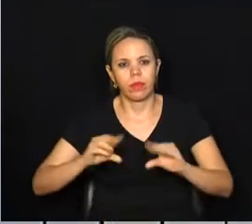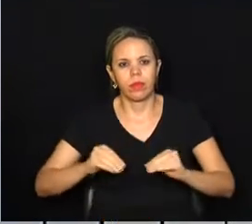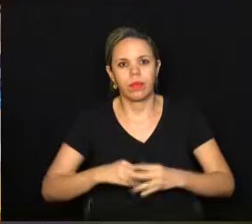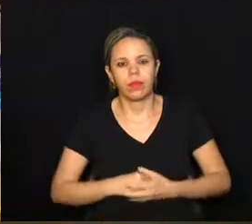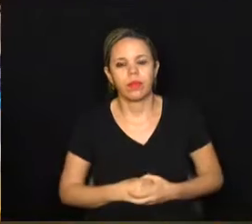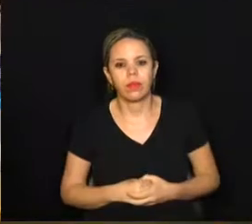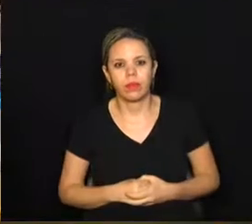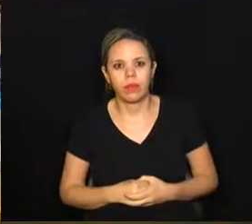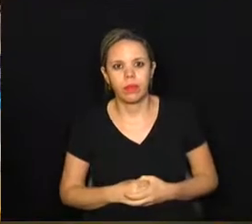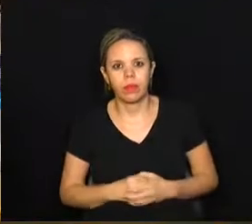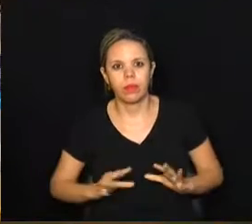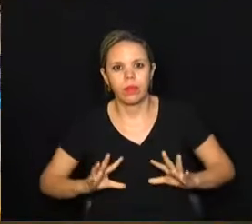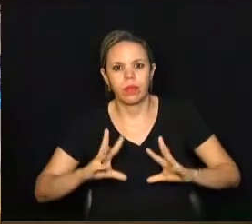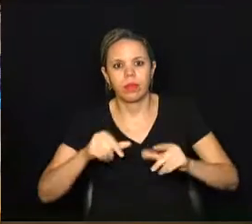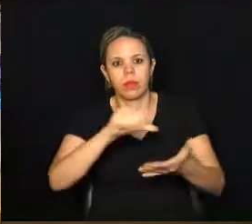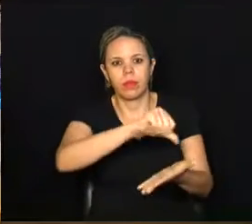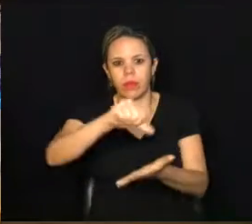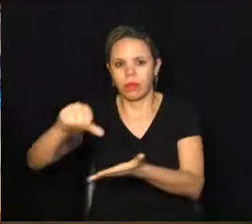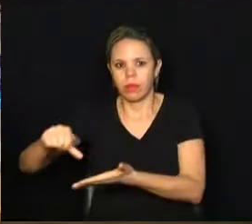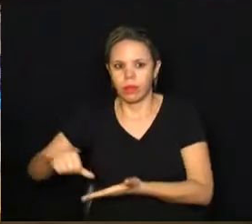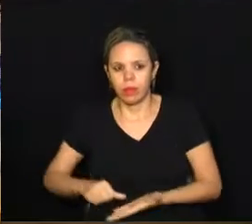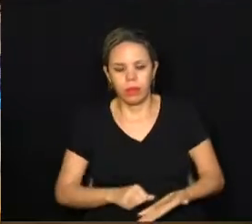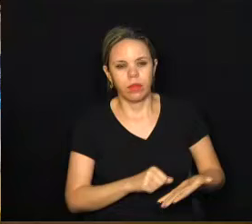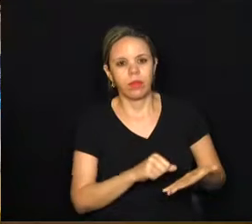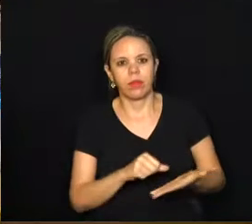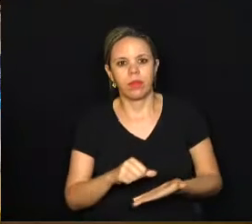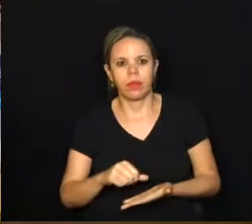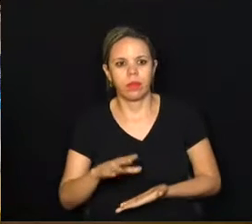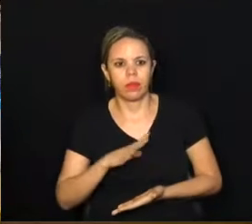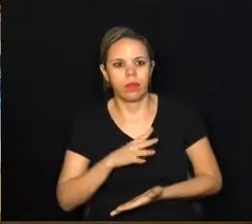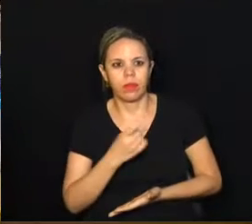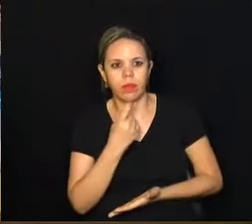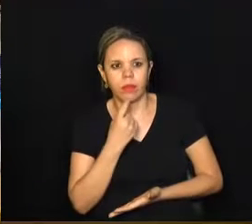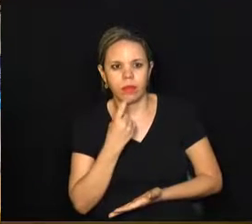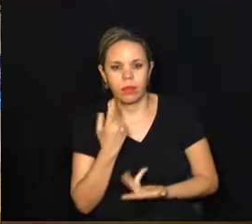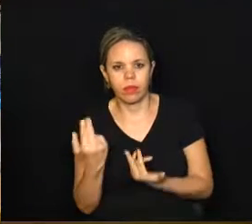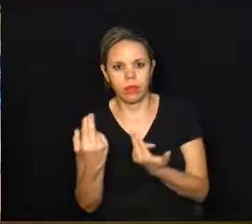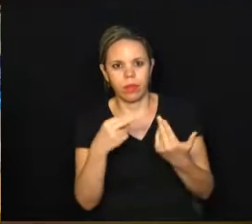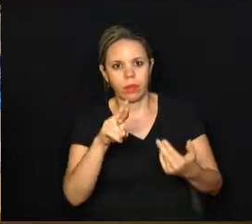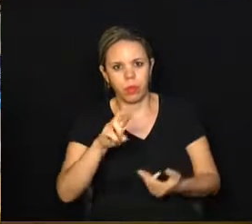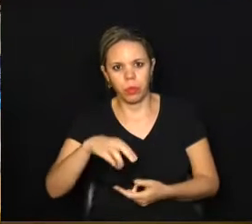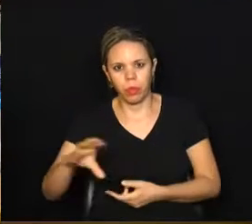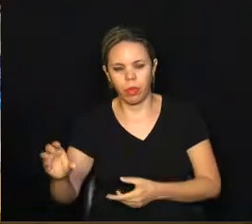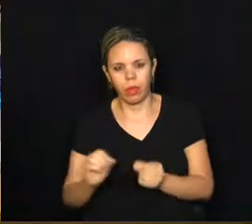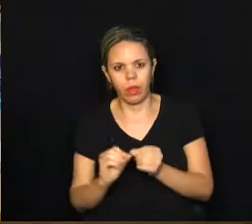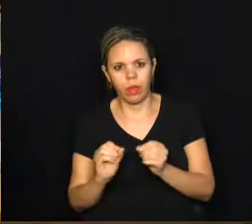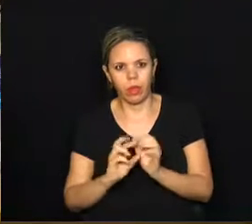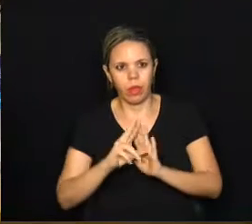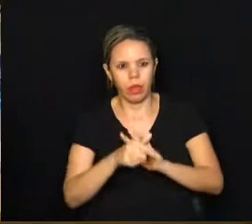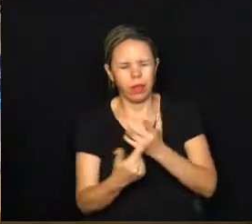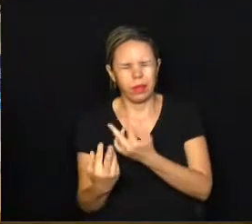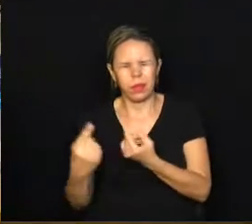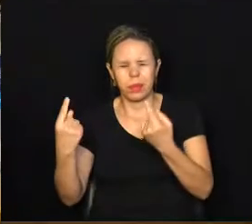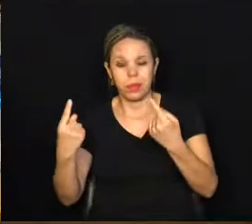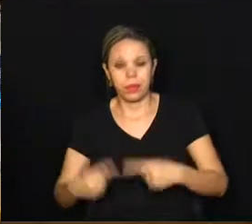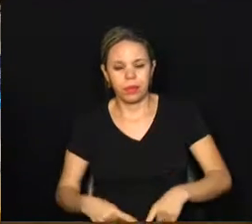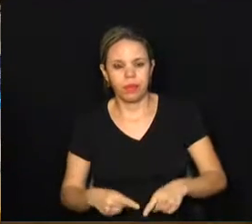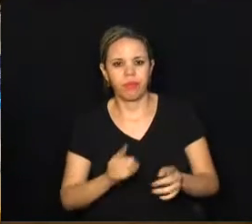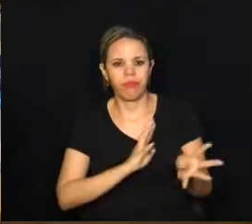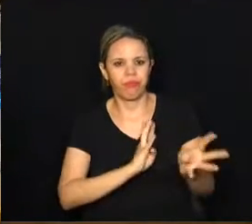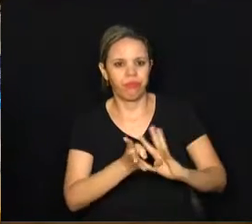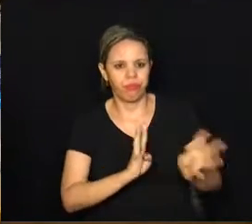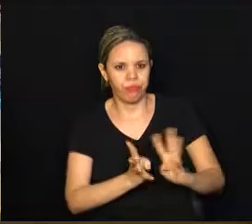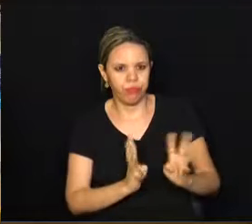noite. Toda a região metropolitana de Campinas fará operações contra